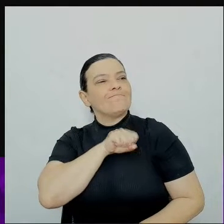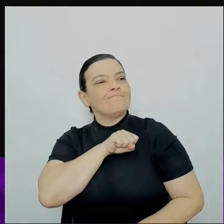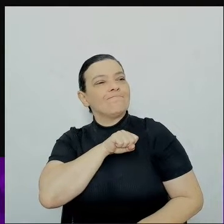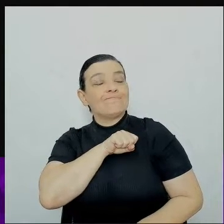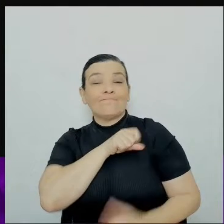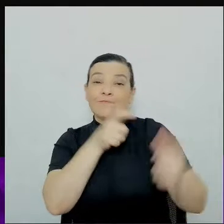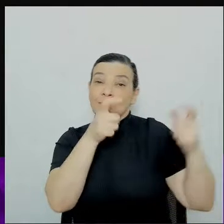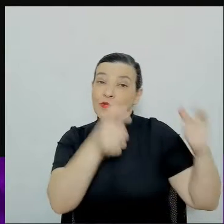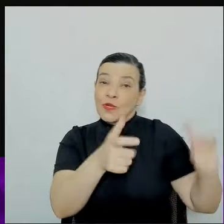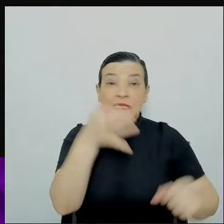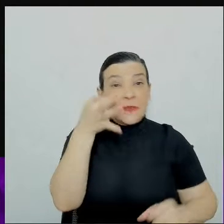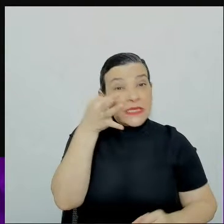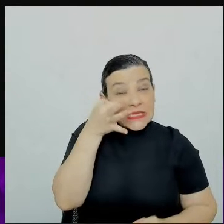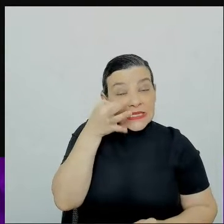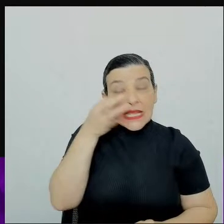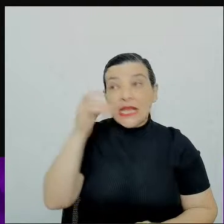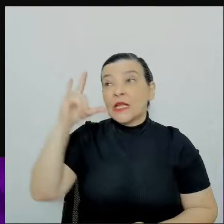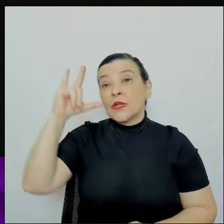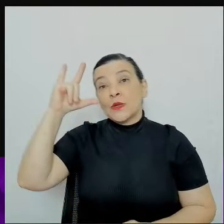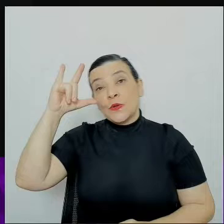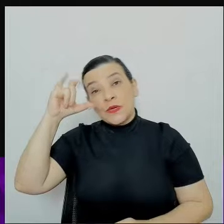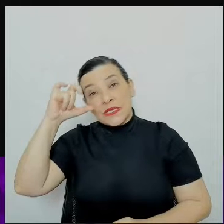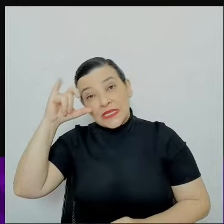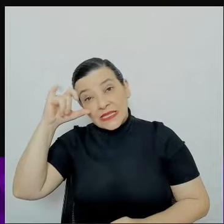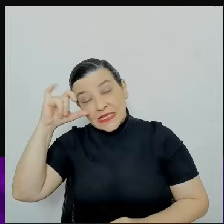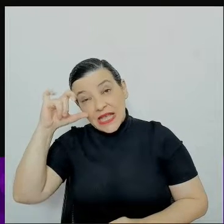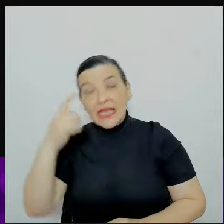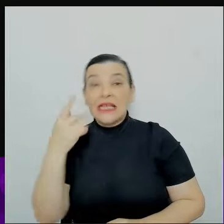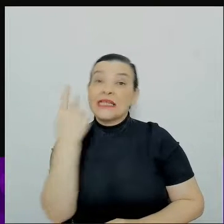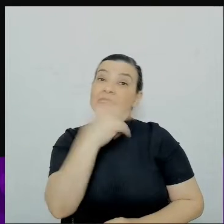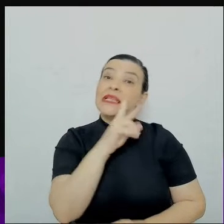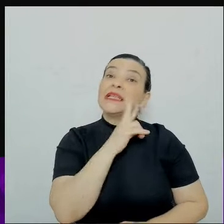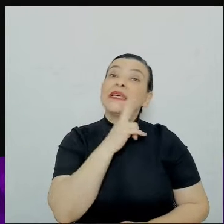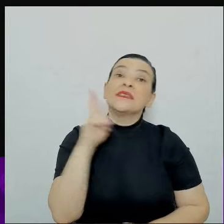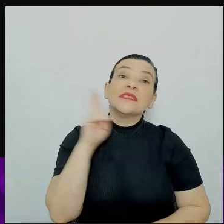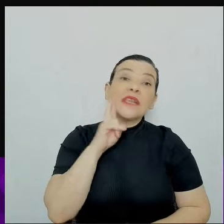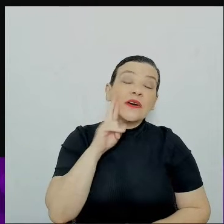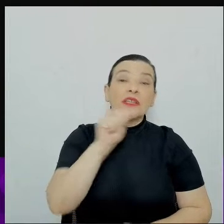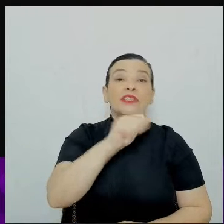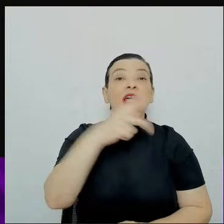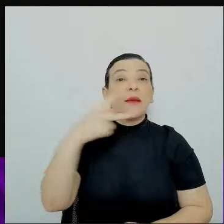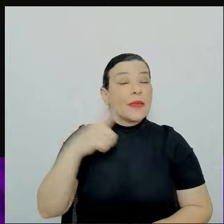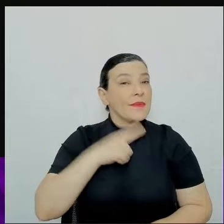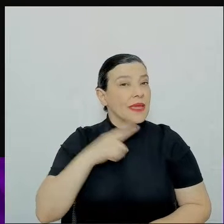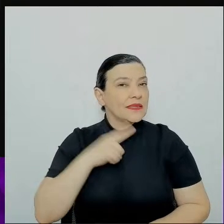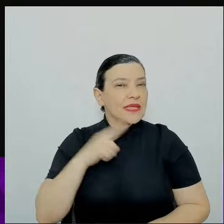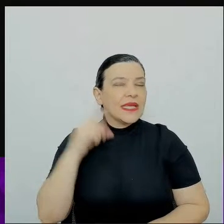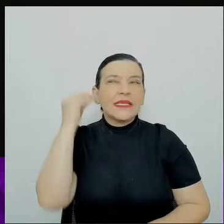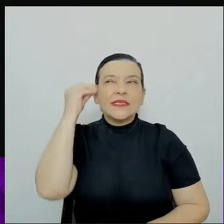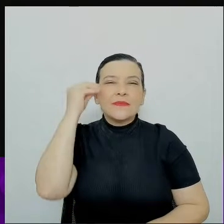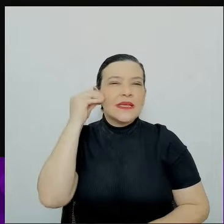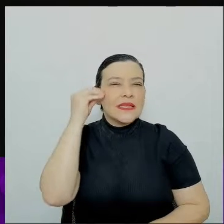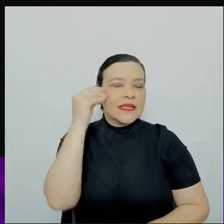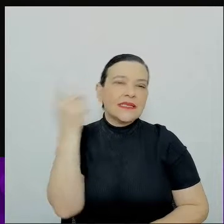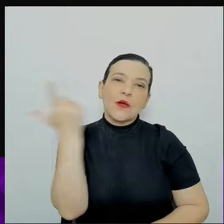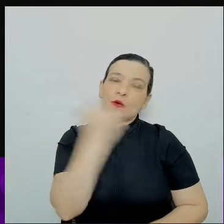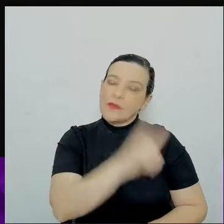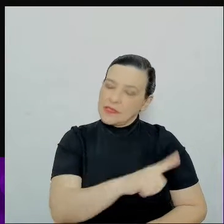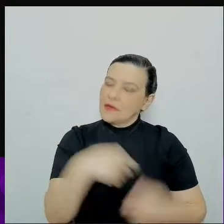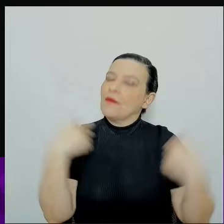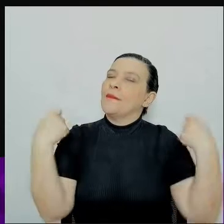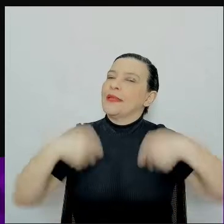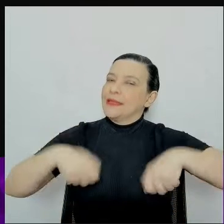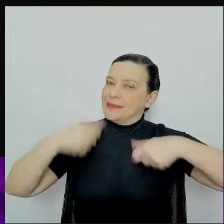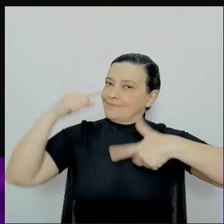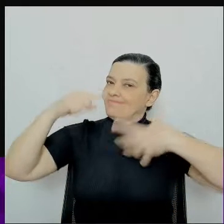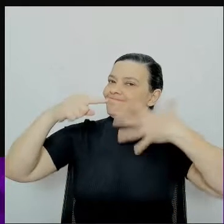no Instagram. Se o restaurante tem um aplicativo, eu consigo também sentir uma experiência fluida. Então, isso tem que acontecer. E